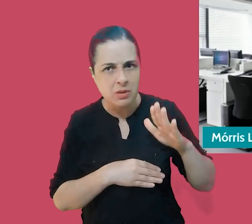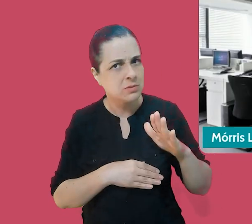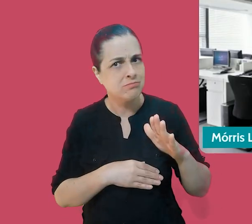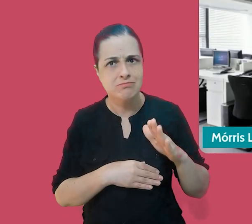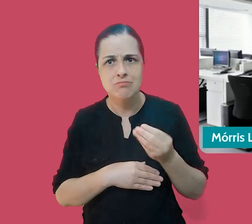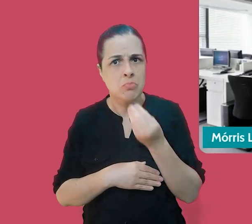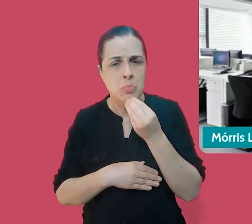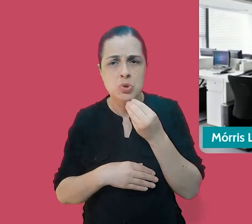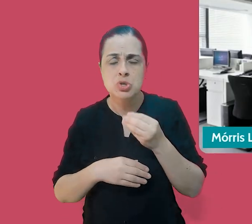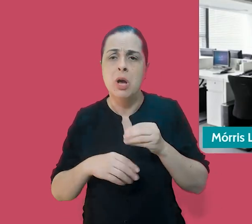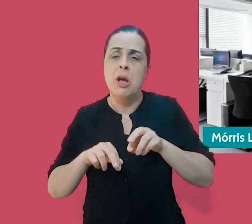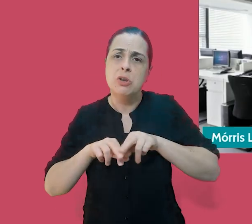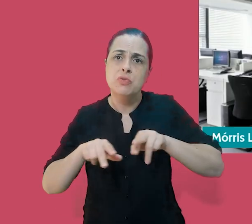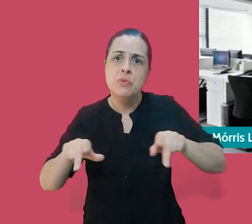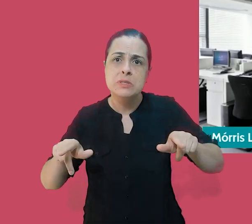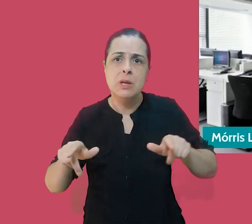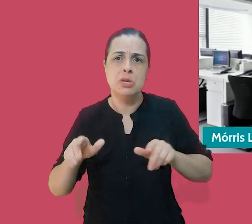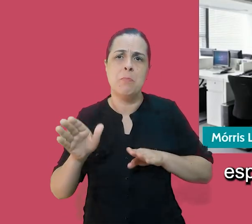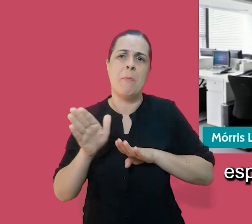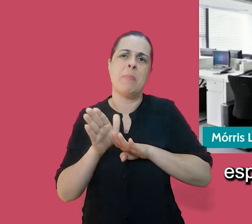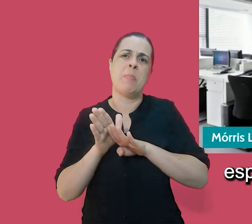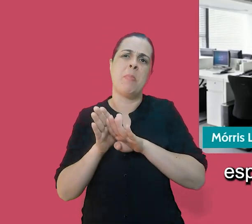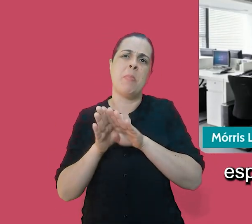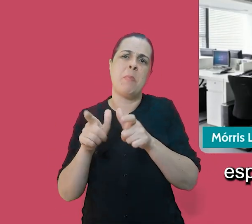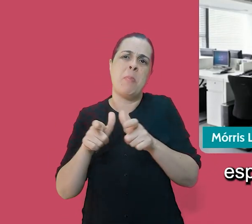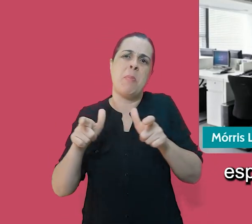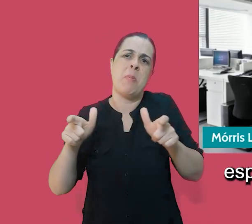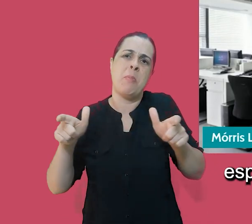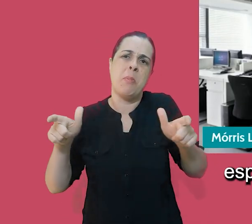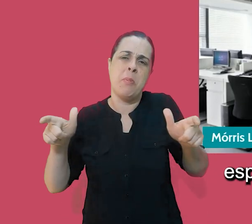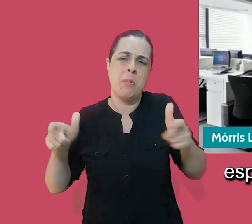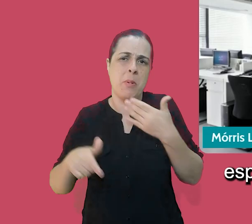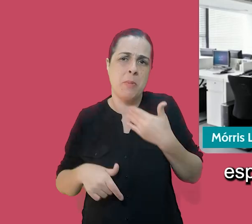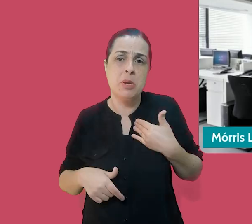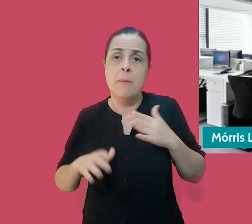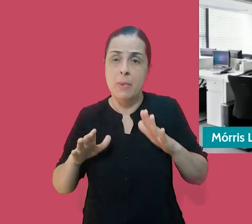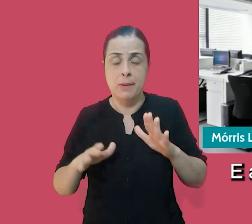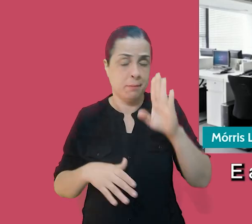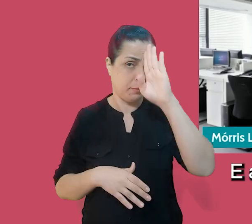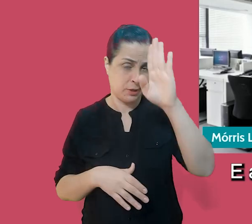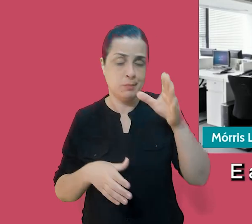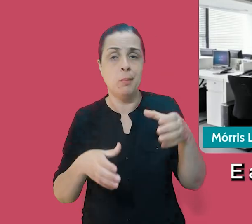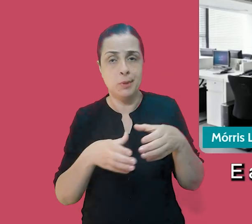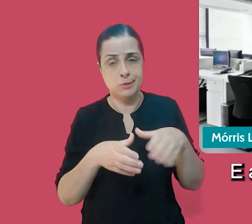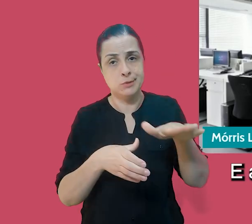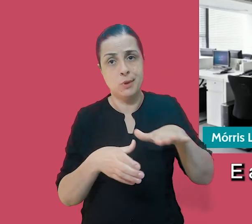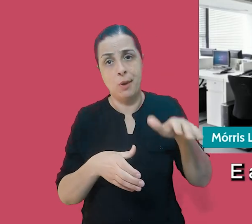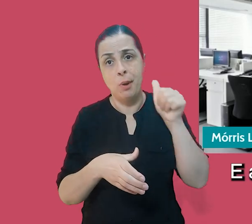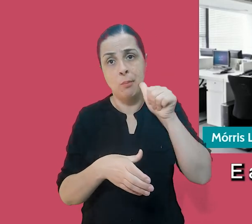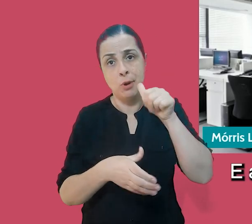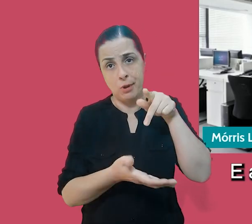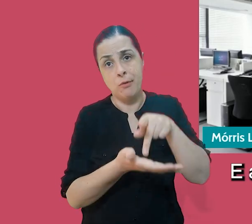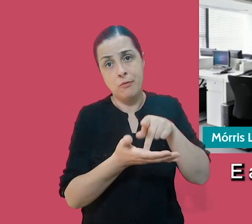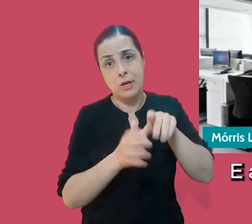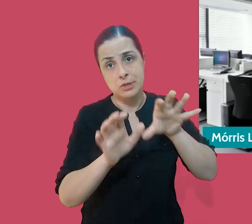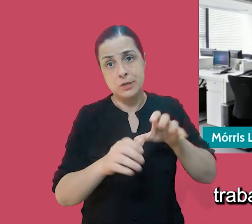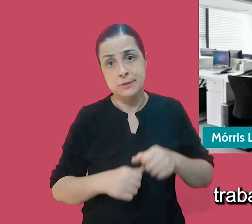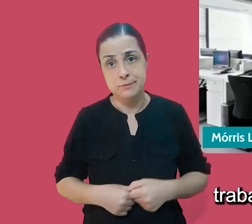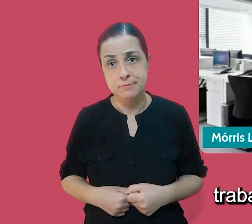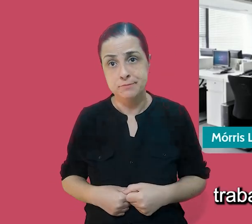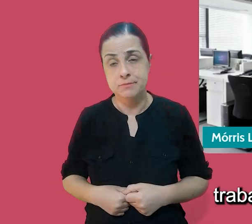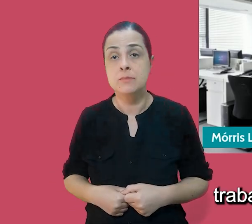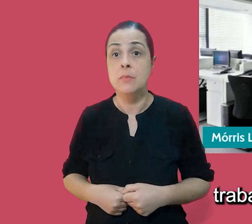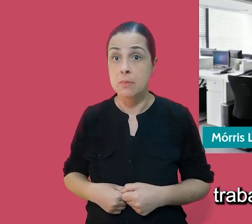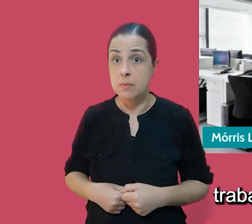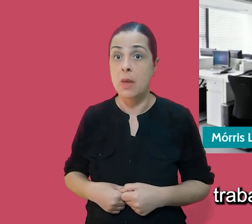subindo, mas essa é a realidade, especialmente quando a gente fala de mulheres, né? E aí muita gente acaba tendo que ir para consultoria, trabalhar